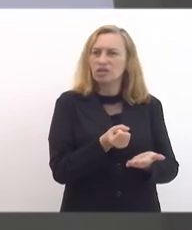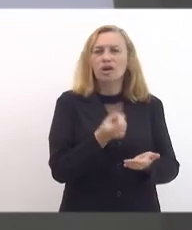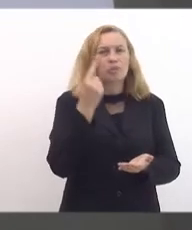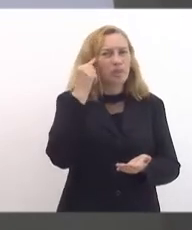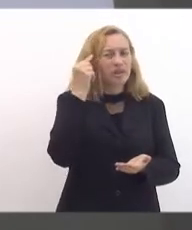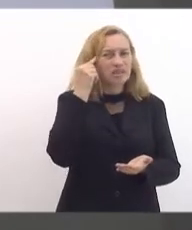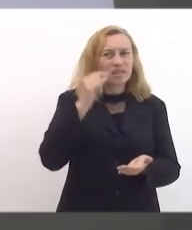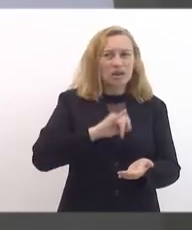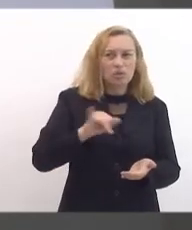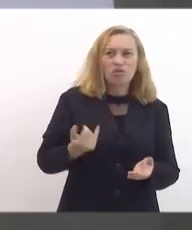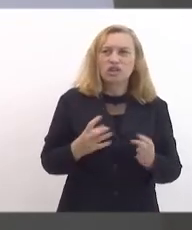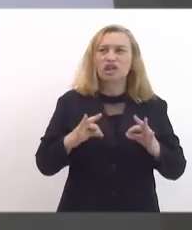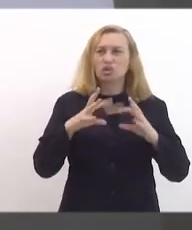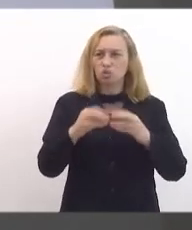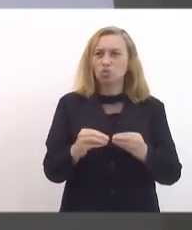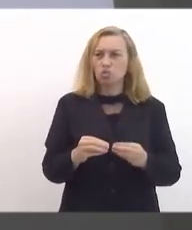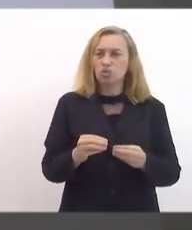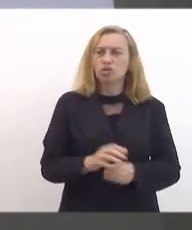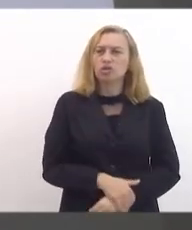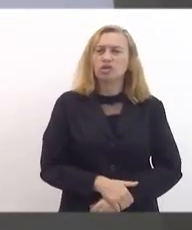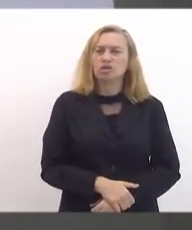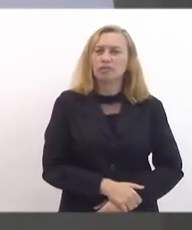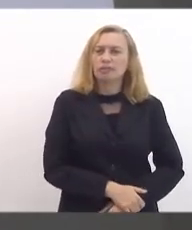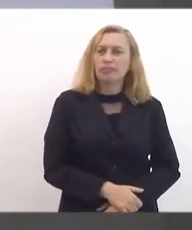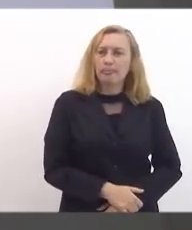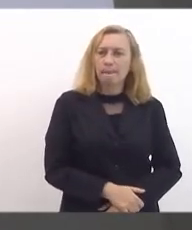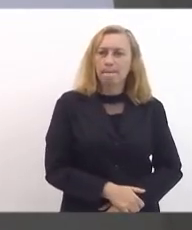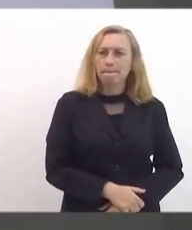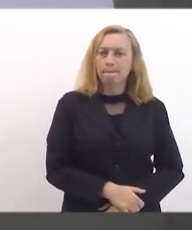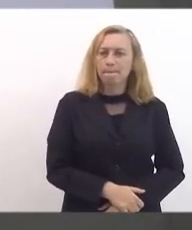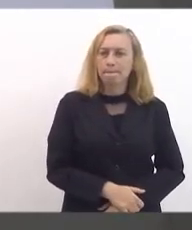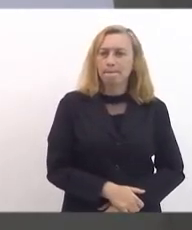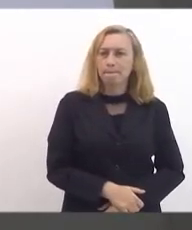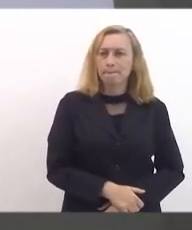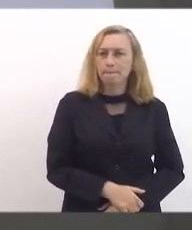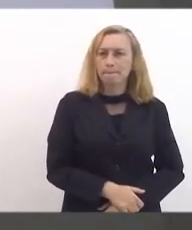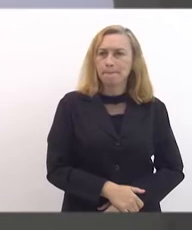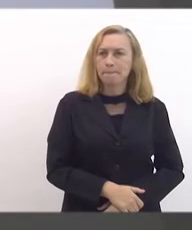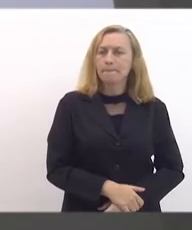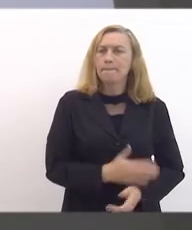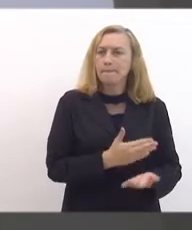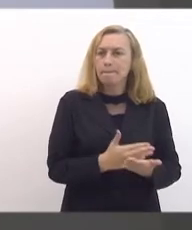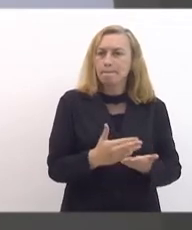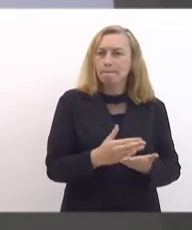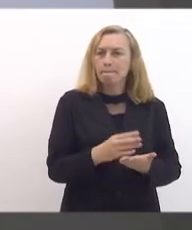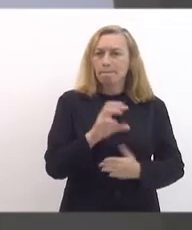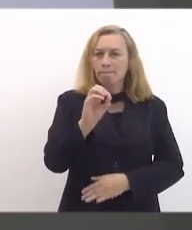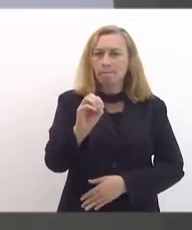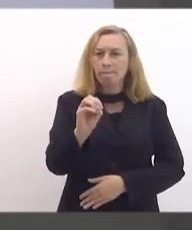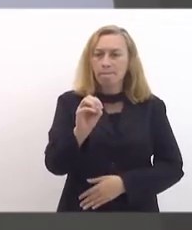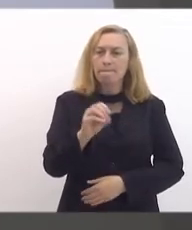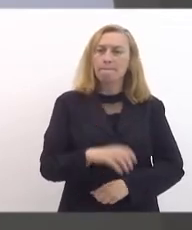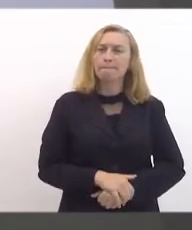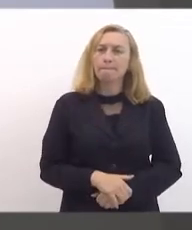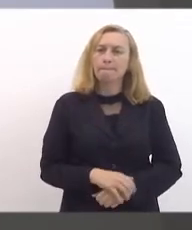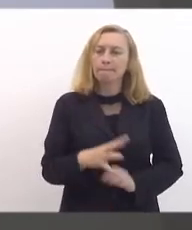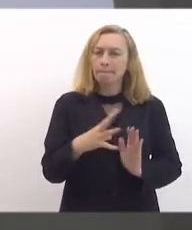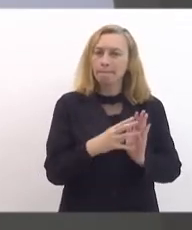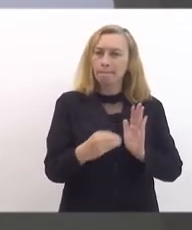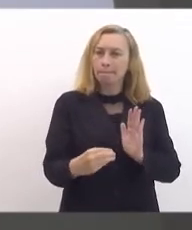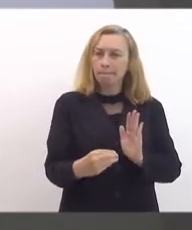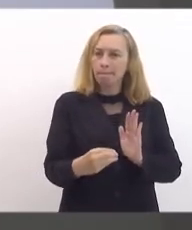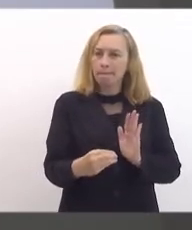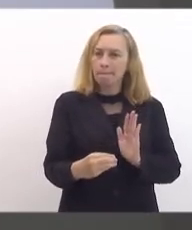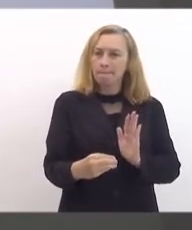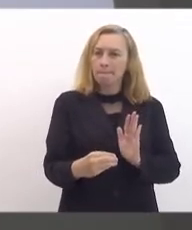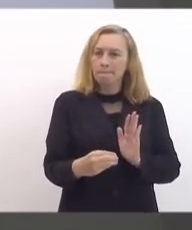é aproveitar isso tudo e formatá-la do zero um modelo